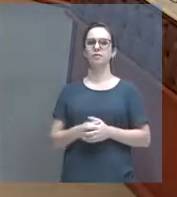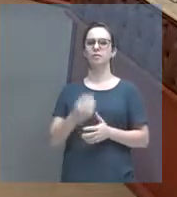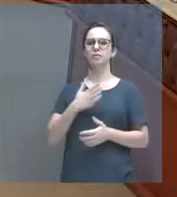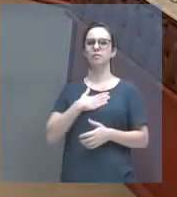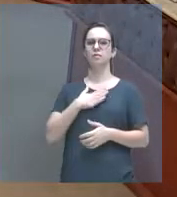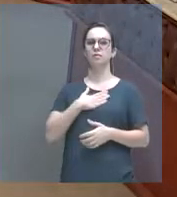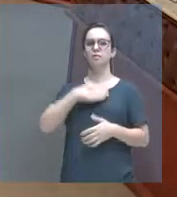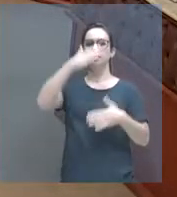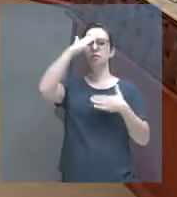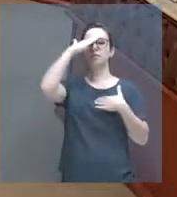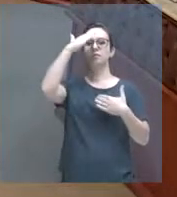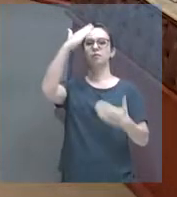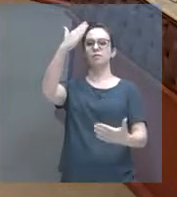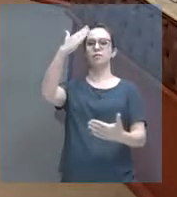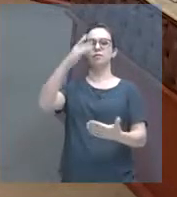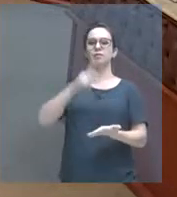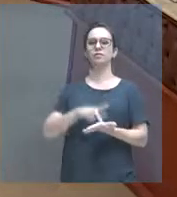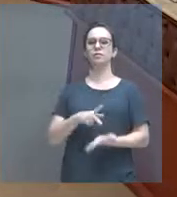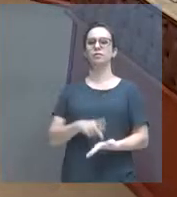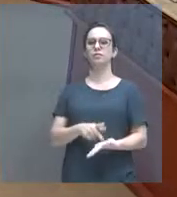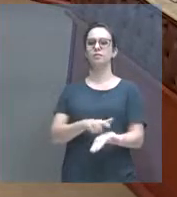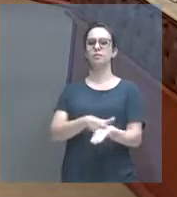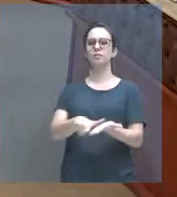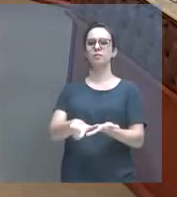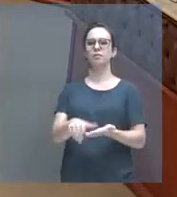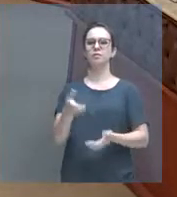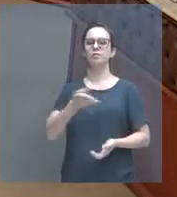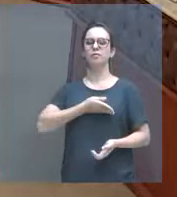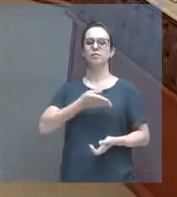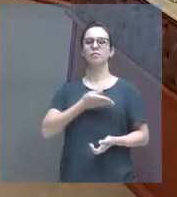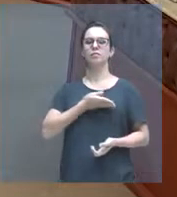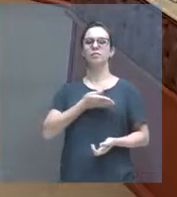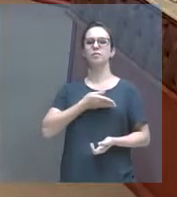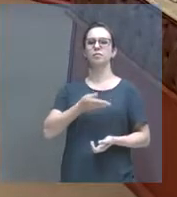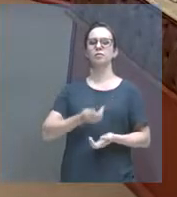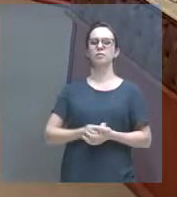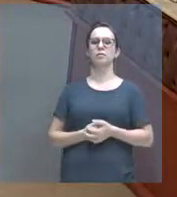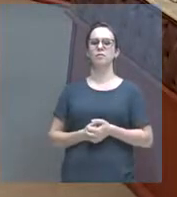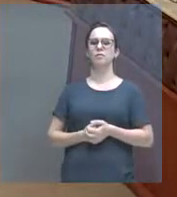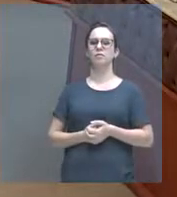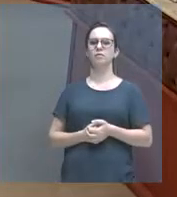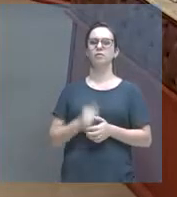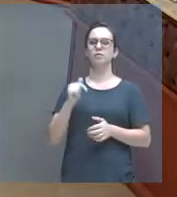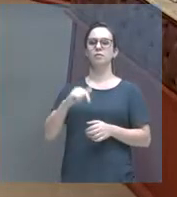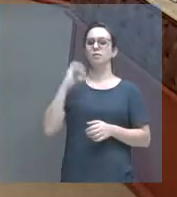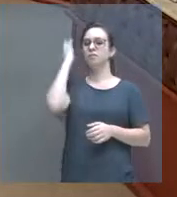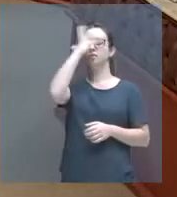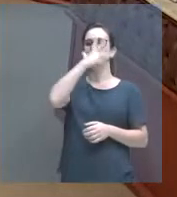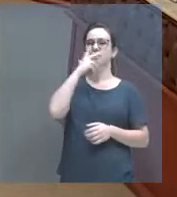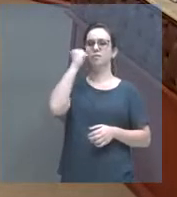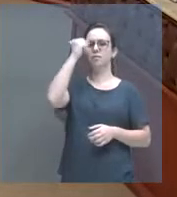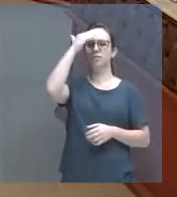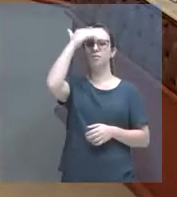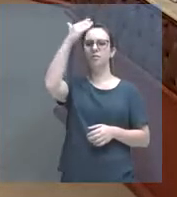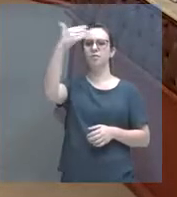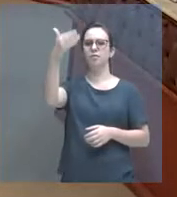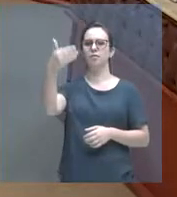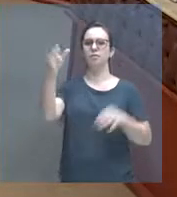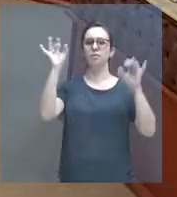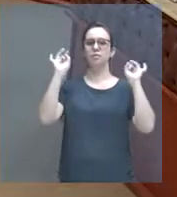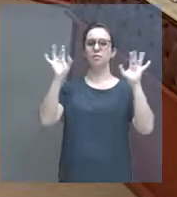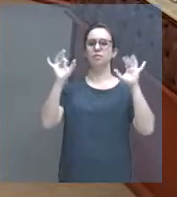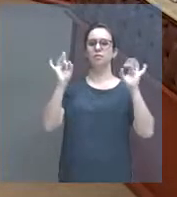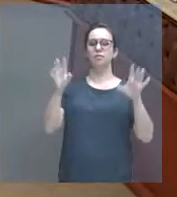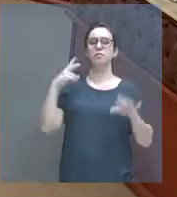sinceros agradecimentos aos amigos do João Baiano por esta linda homenagem, especialmente a